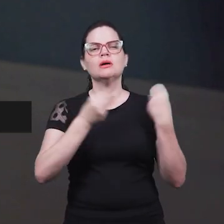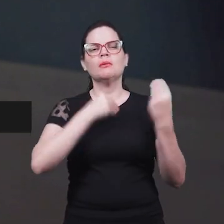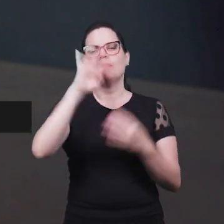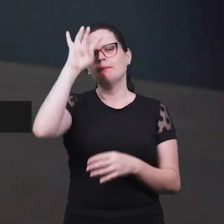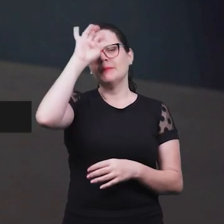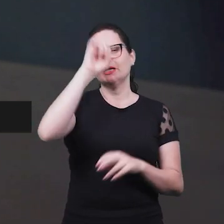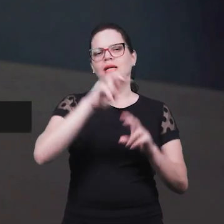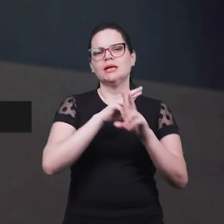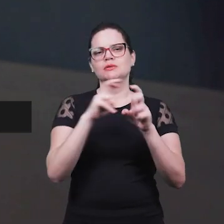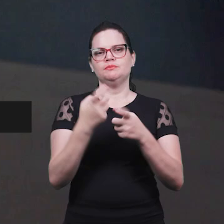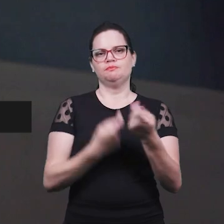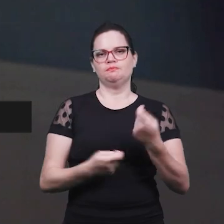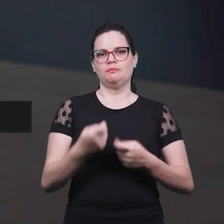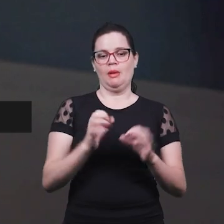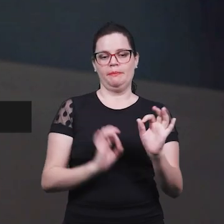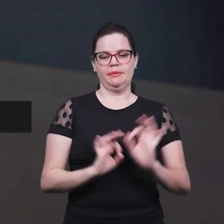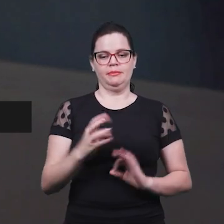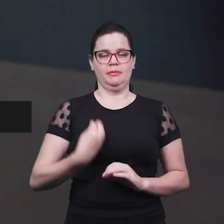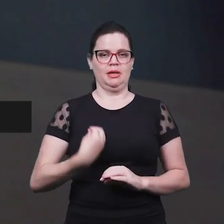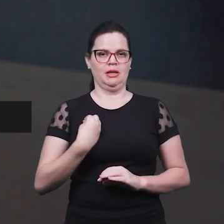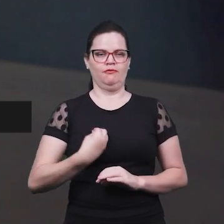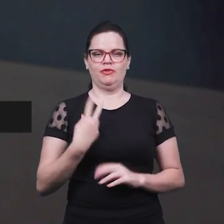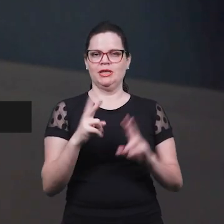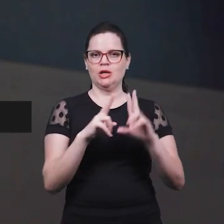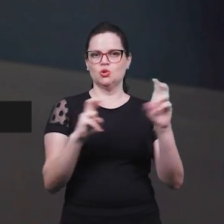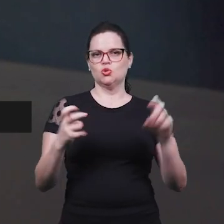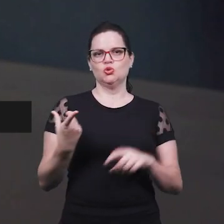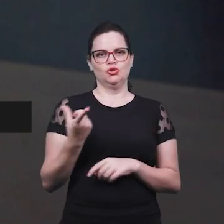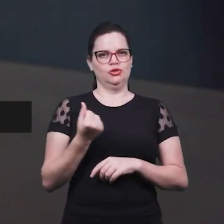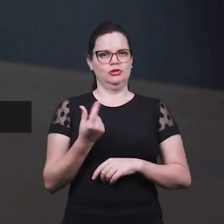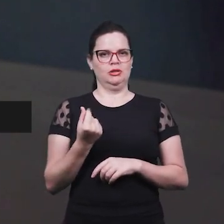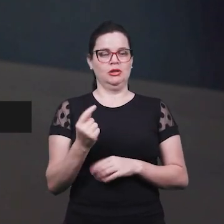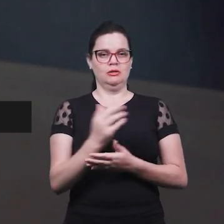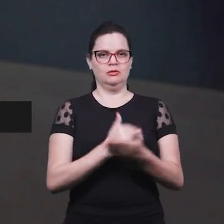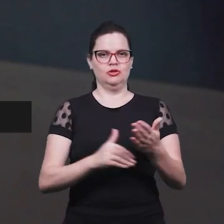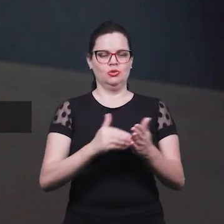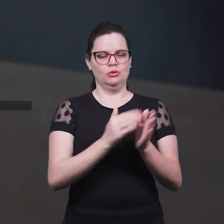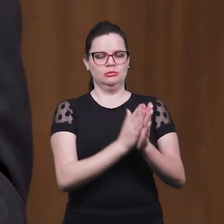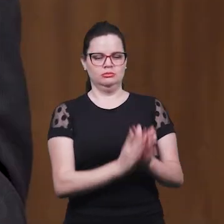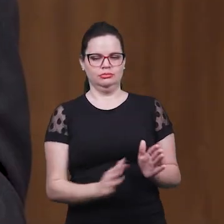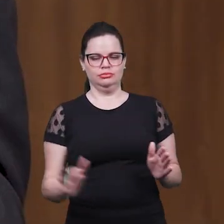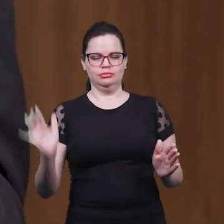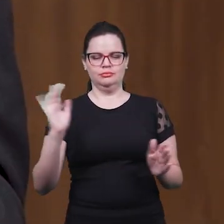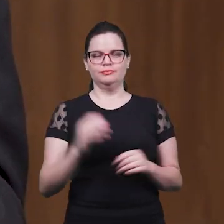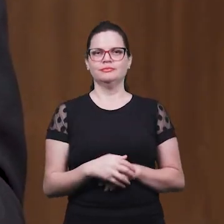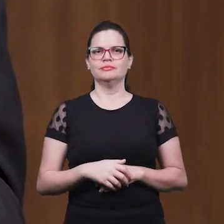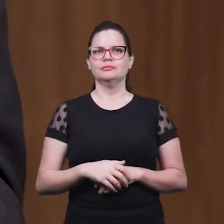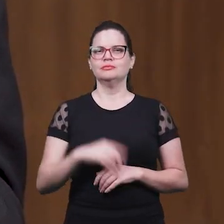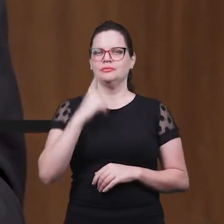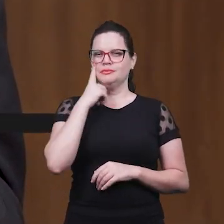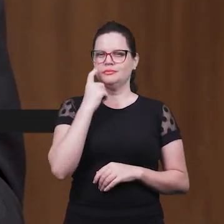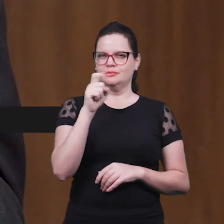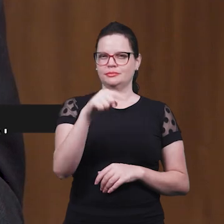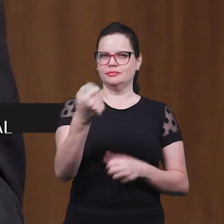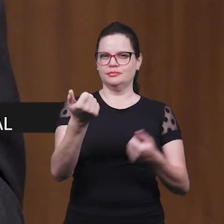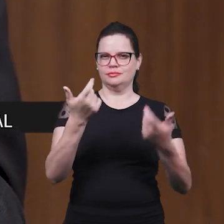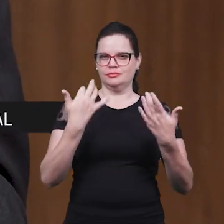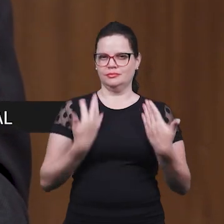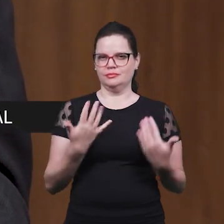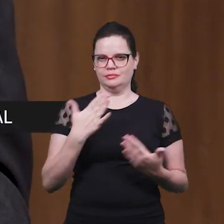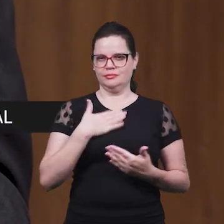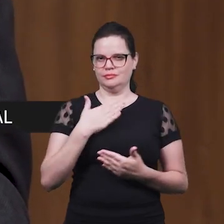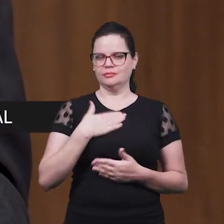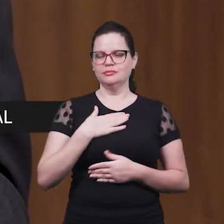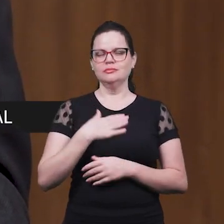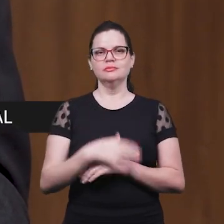estar preparado, né, para todo o ciclo da vida. O interessante que você comentou comigo aqui em